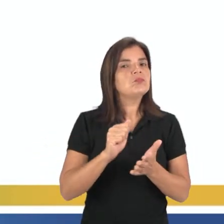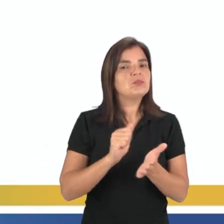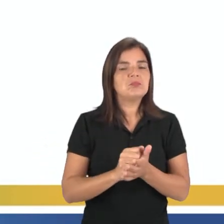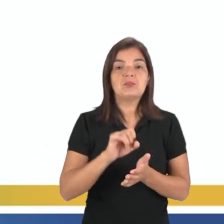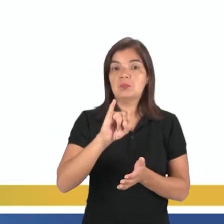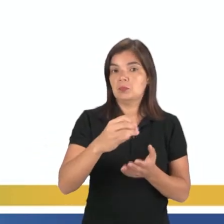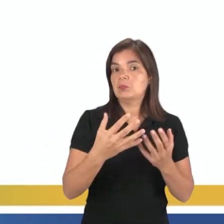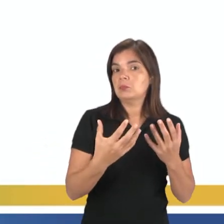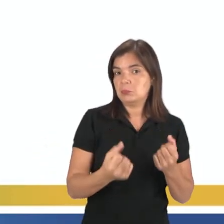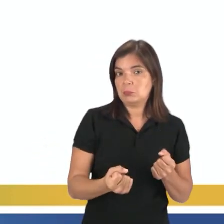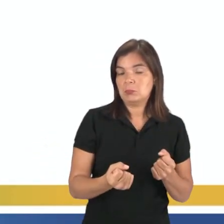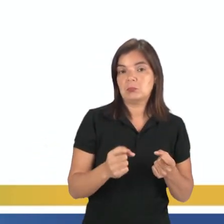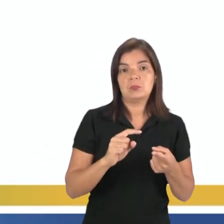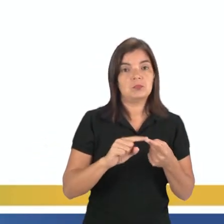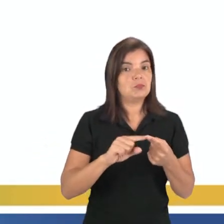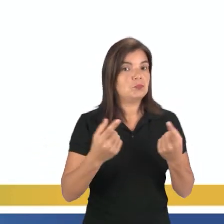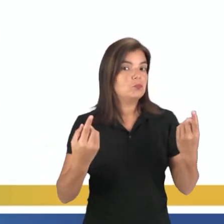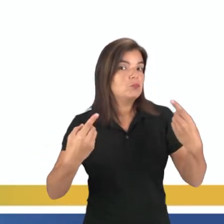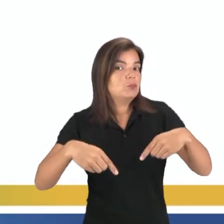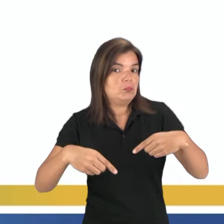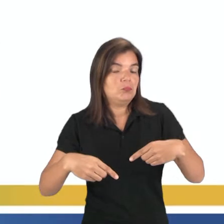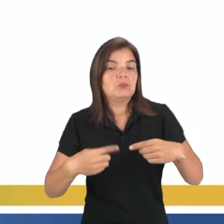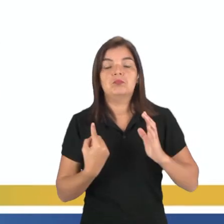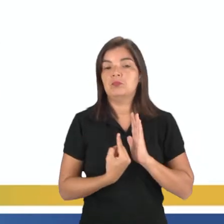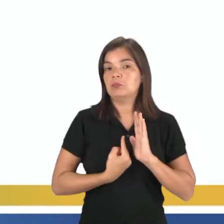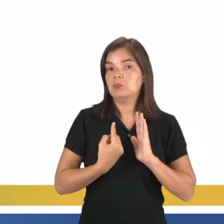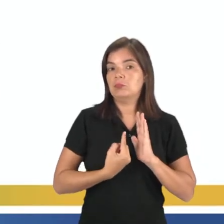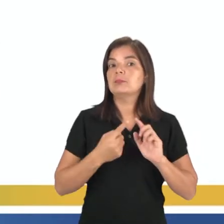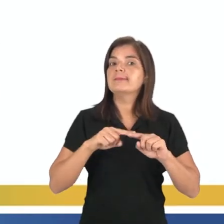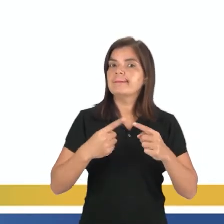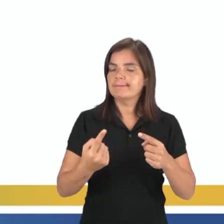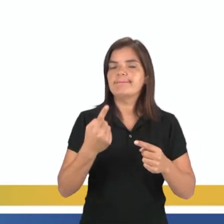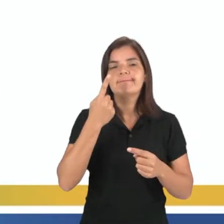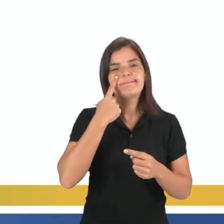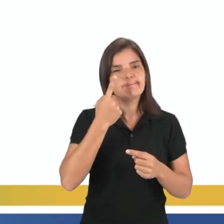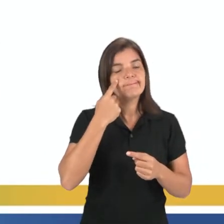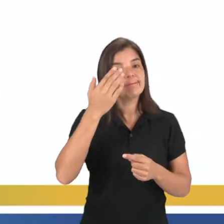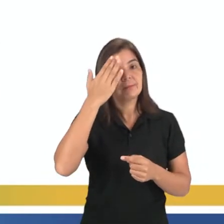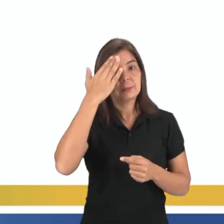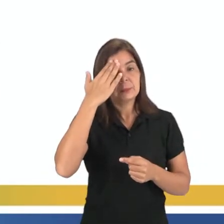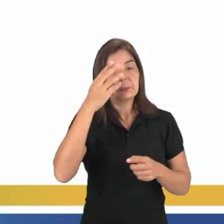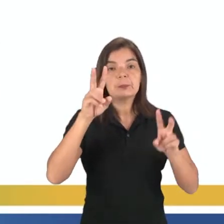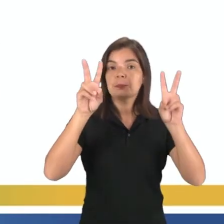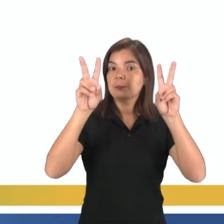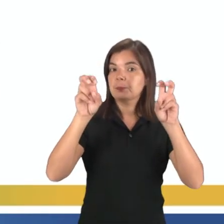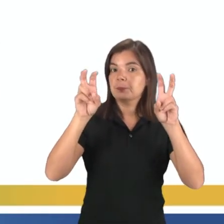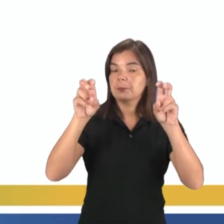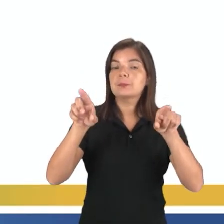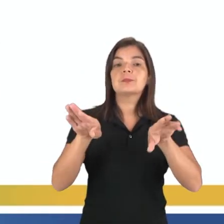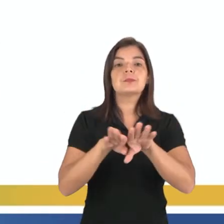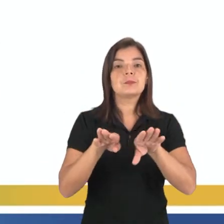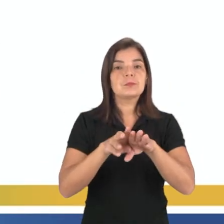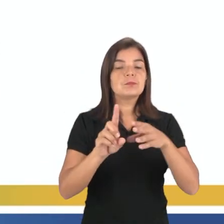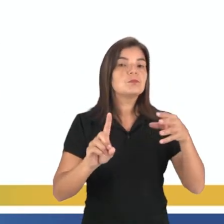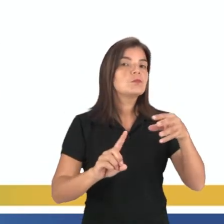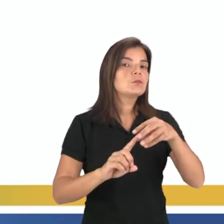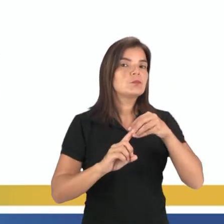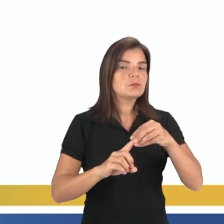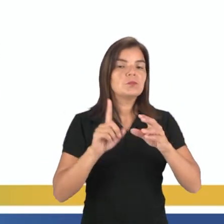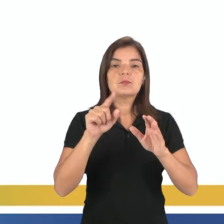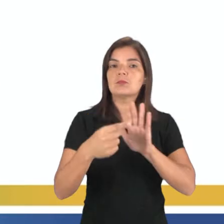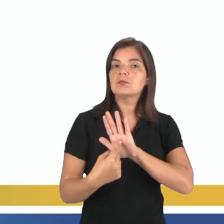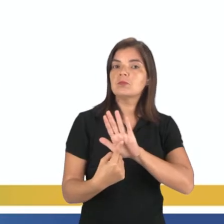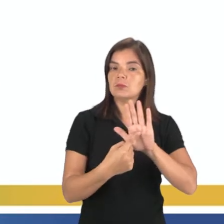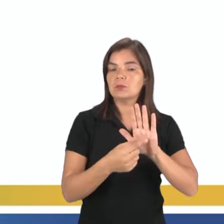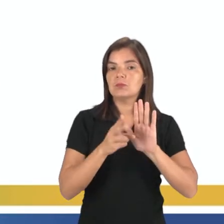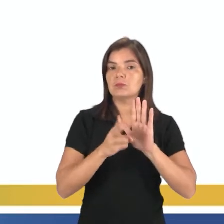ele é a favor ou contra o isolamento. Porém, podemos entender pelo título que a intenção é